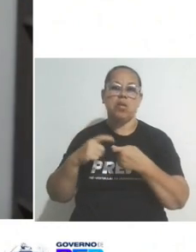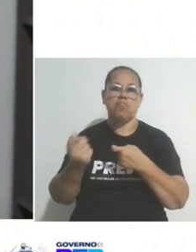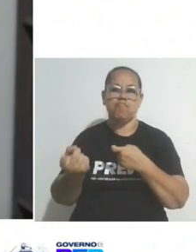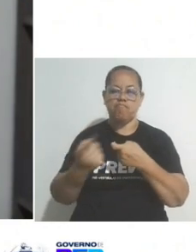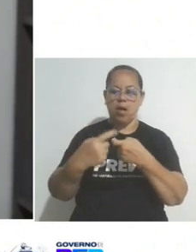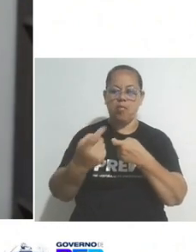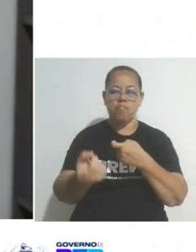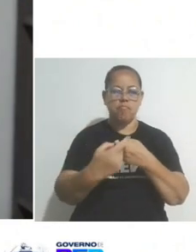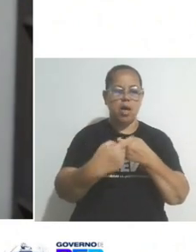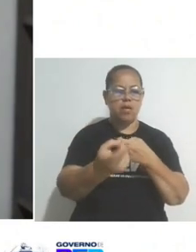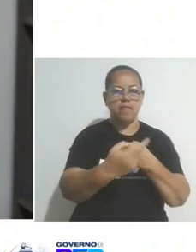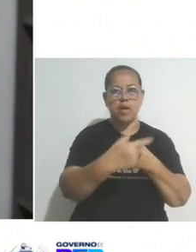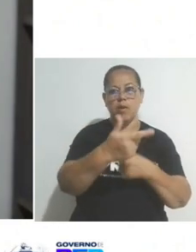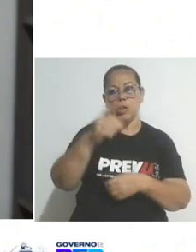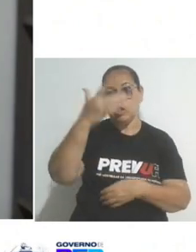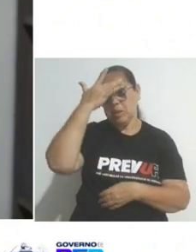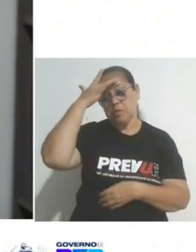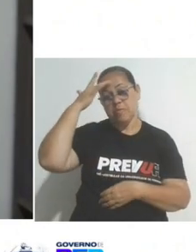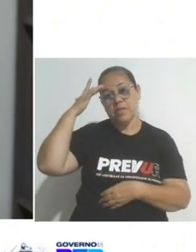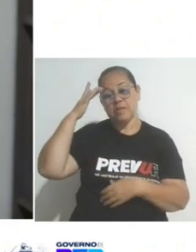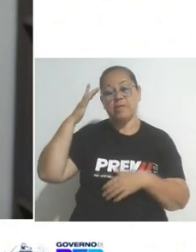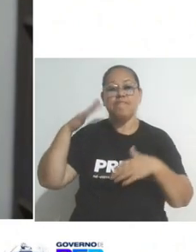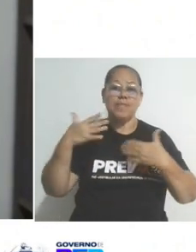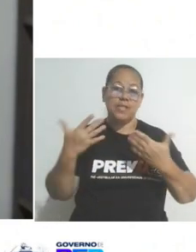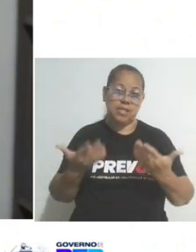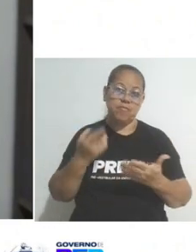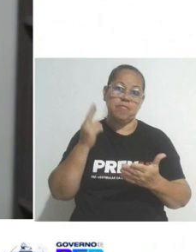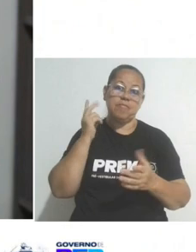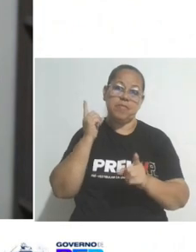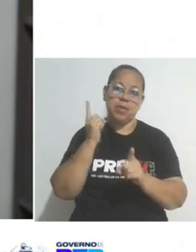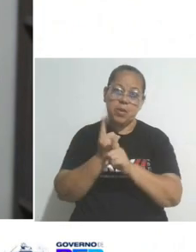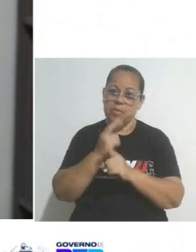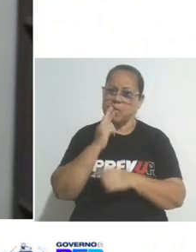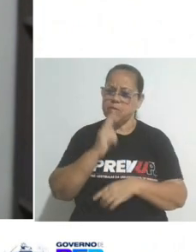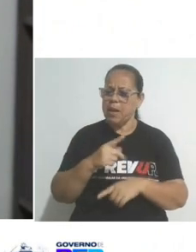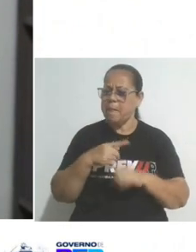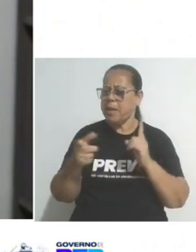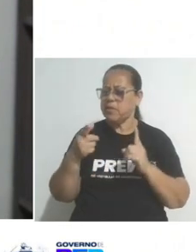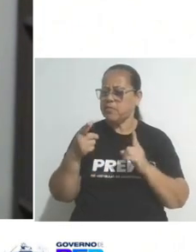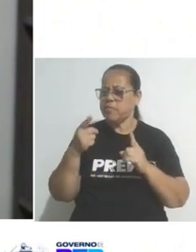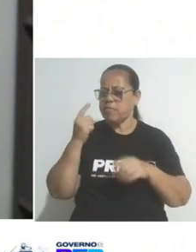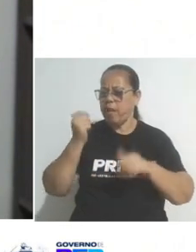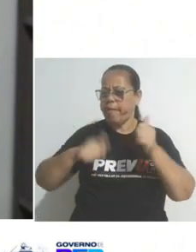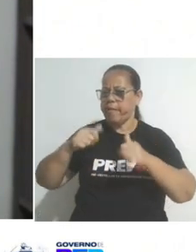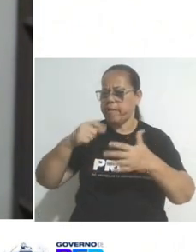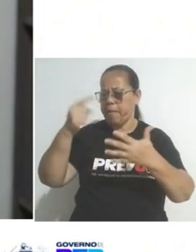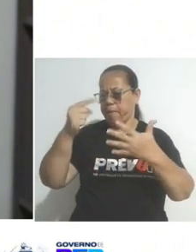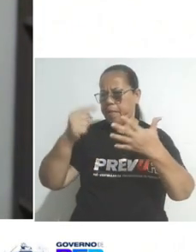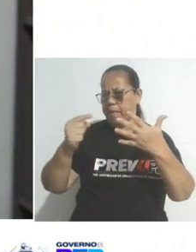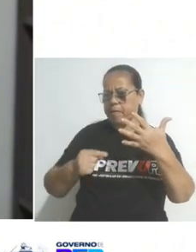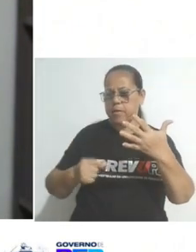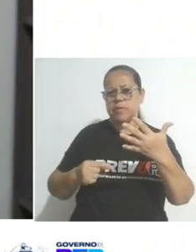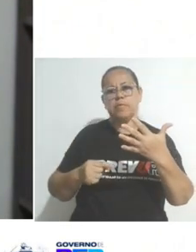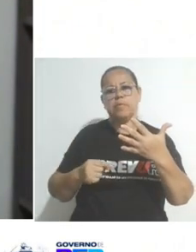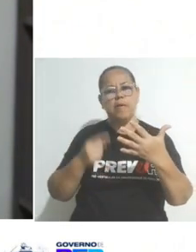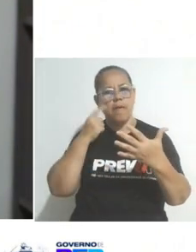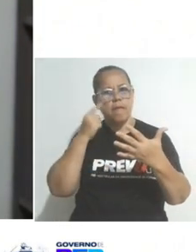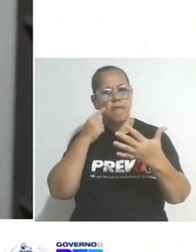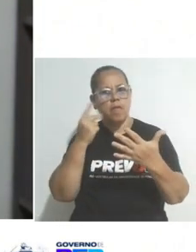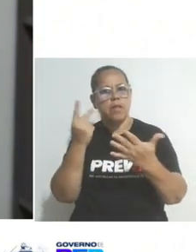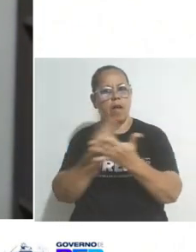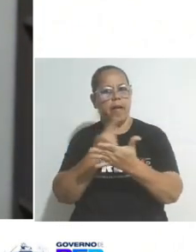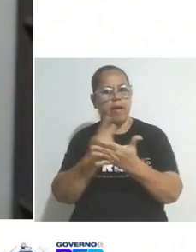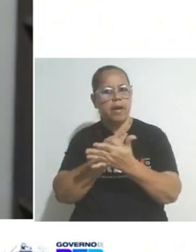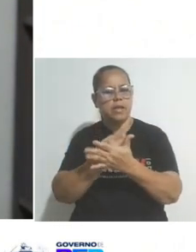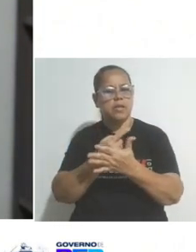com os outros então chegamos à nossa resposta mas vamos analisar os outros itens para explorar os equívocos e para